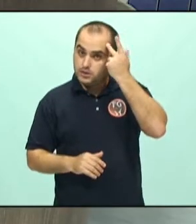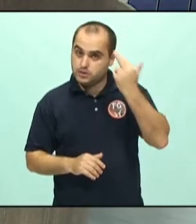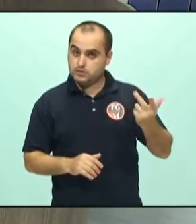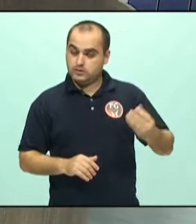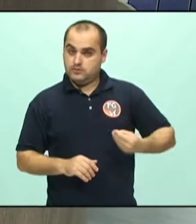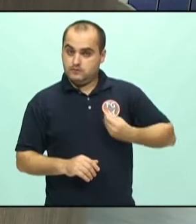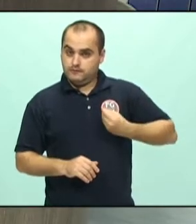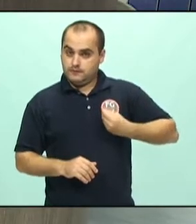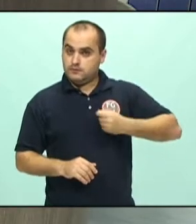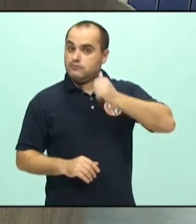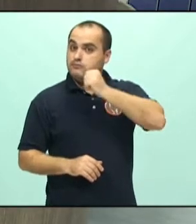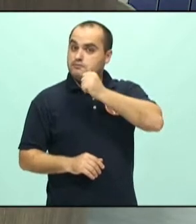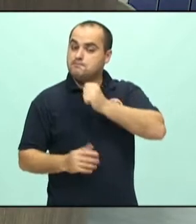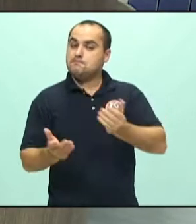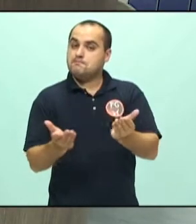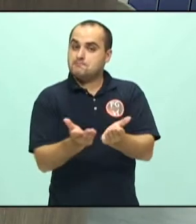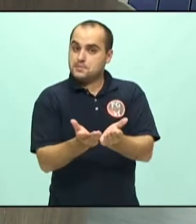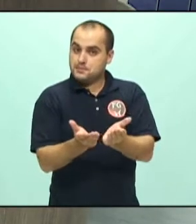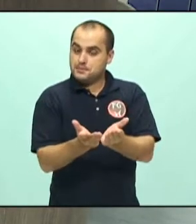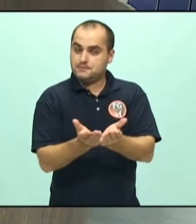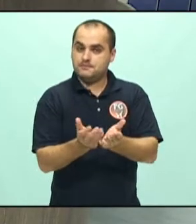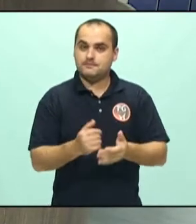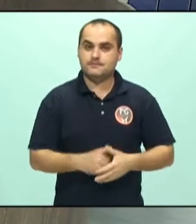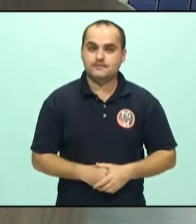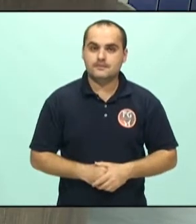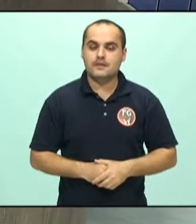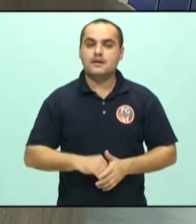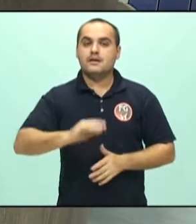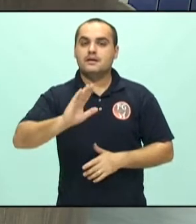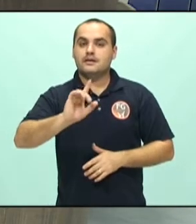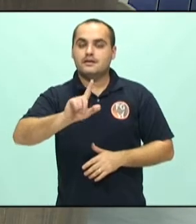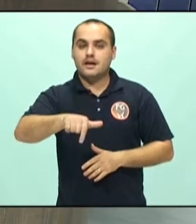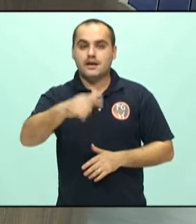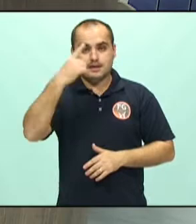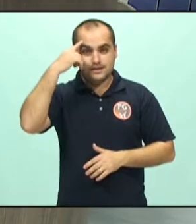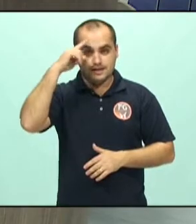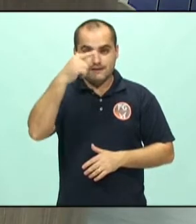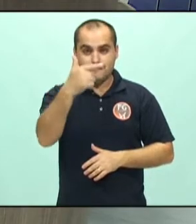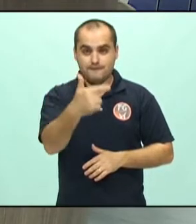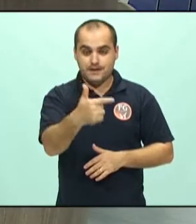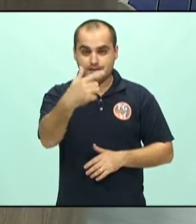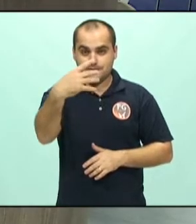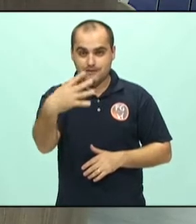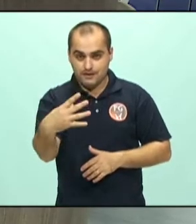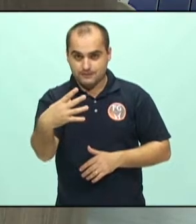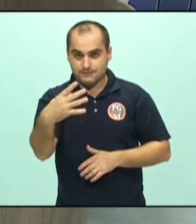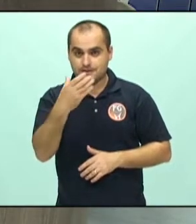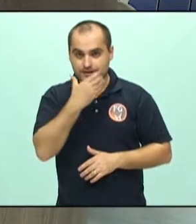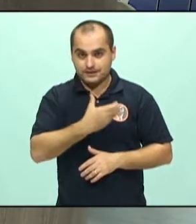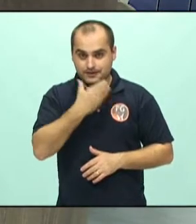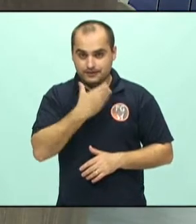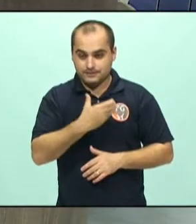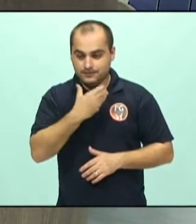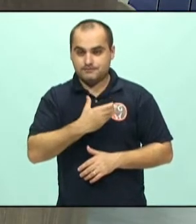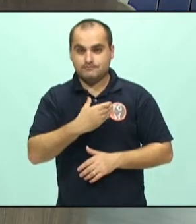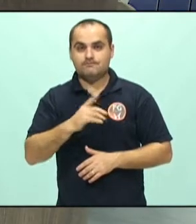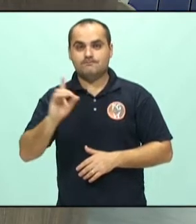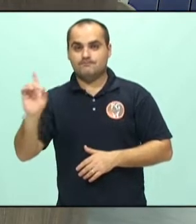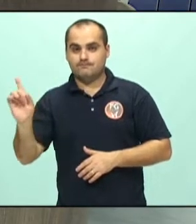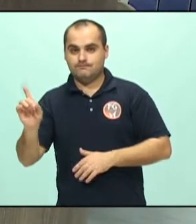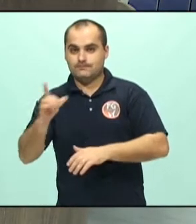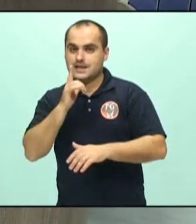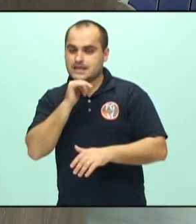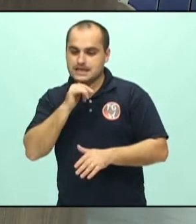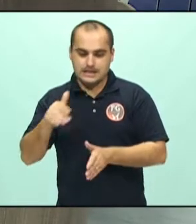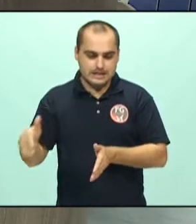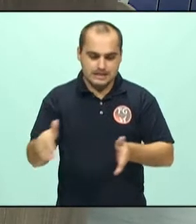mulher, uma pobre mulher, que está em véspera de Natal atravessando um rio para levar o seu filho a um posto médico, porque no povoado